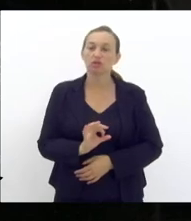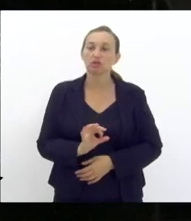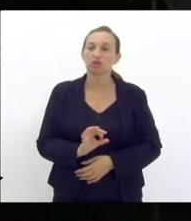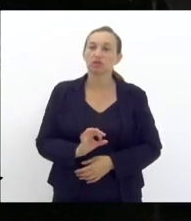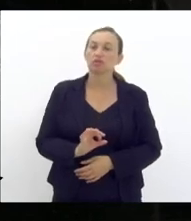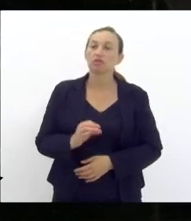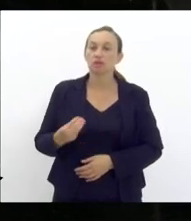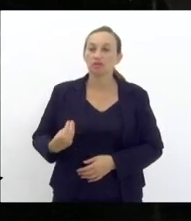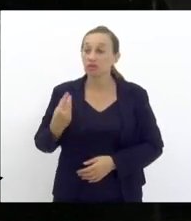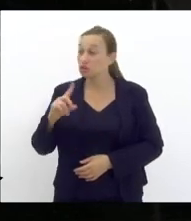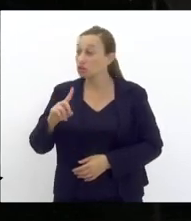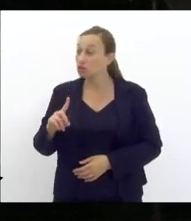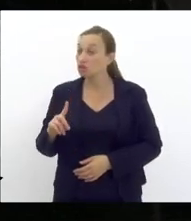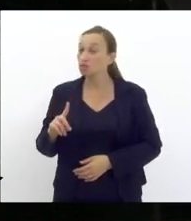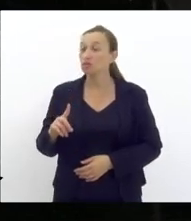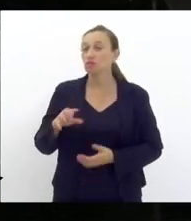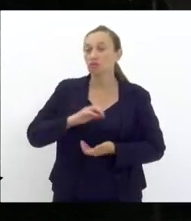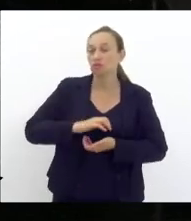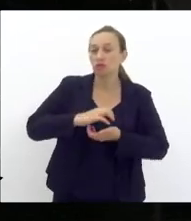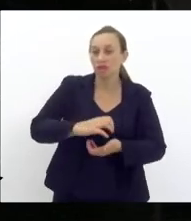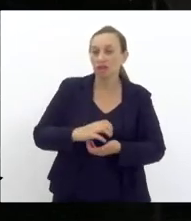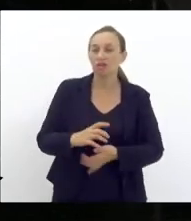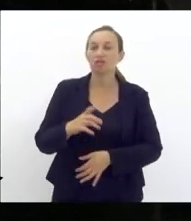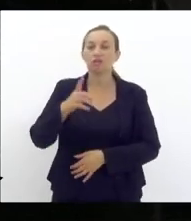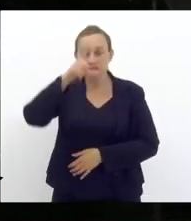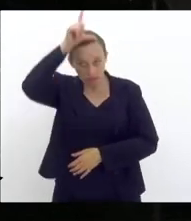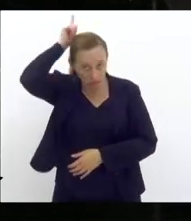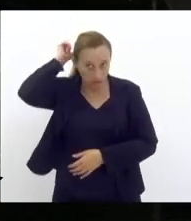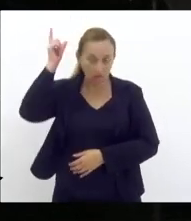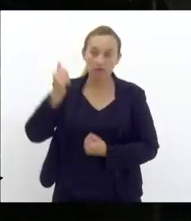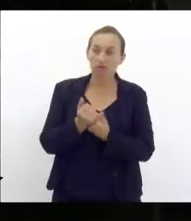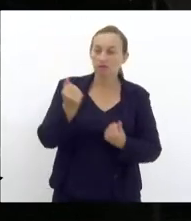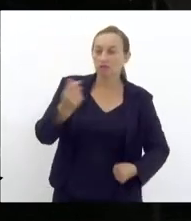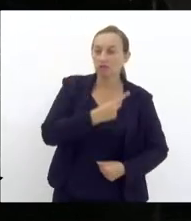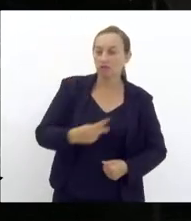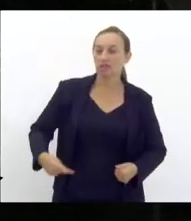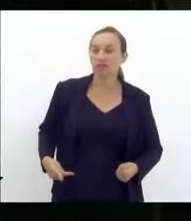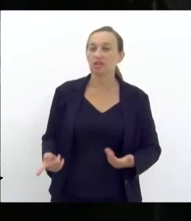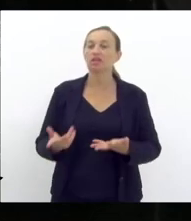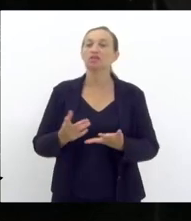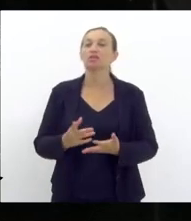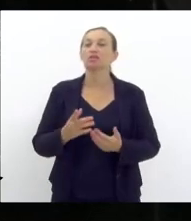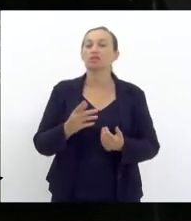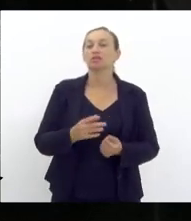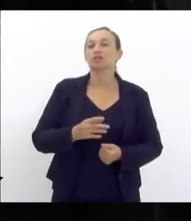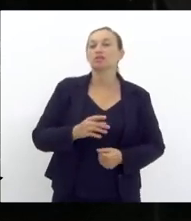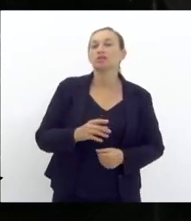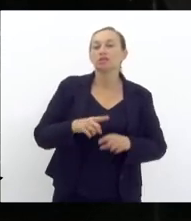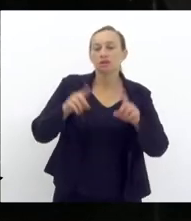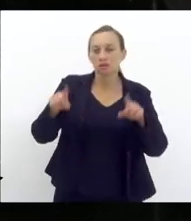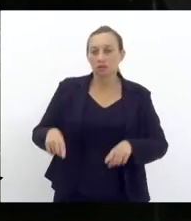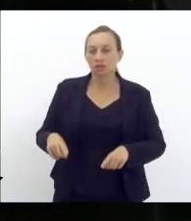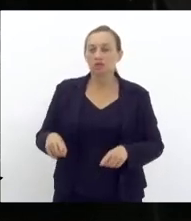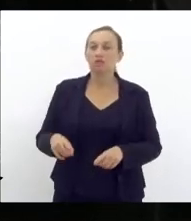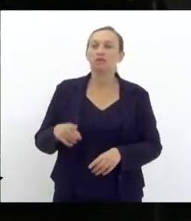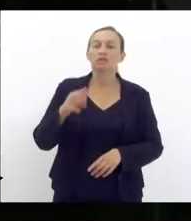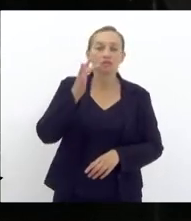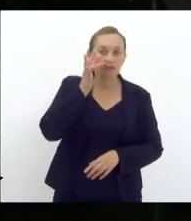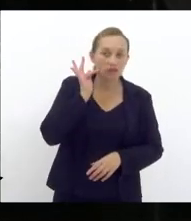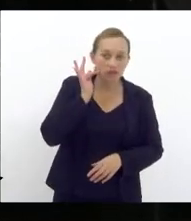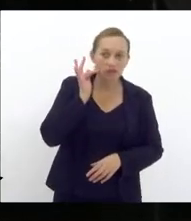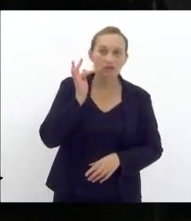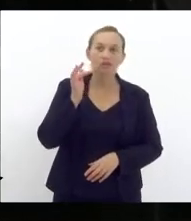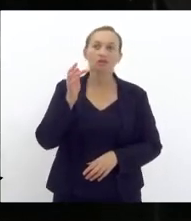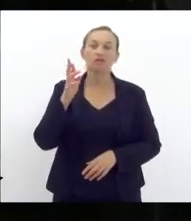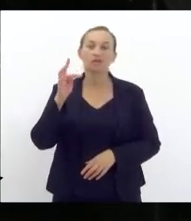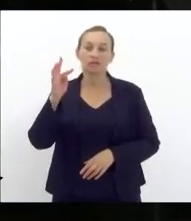das presenças do nosso decano Luiz Paulo vice-presidente da comissão servidores públicos dos deputados Flávio Serafim Fred Pacheco